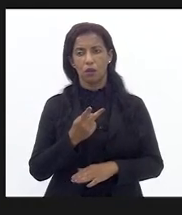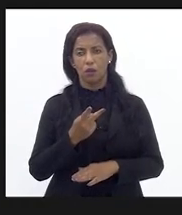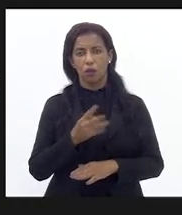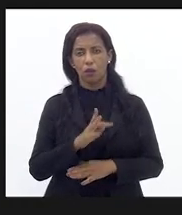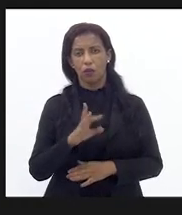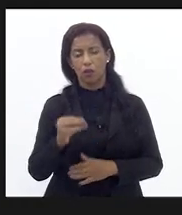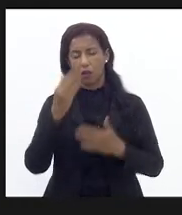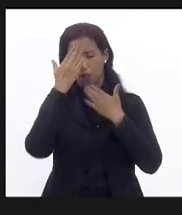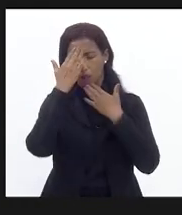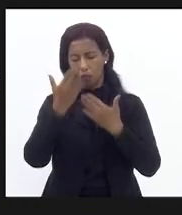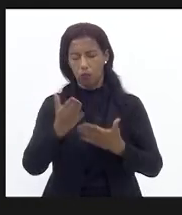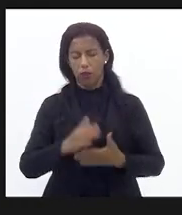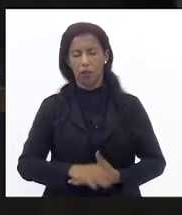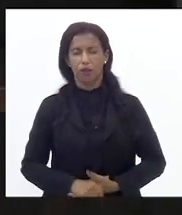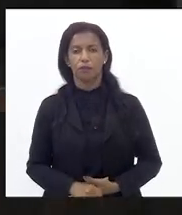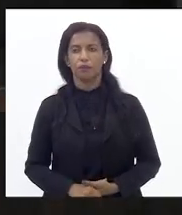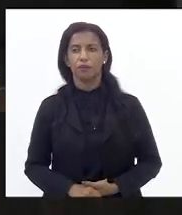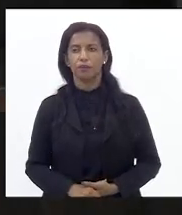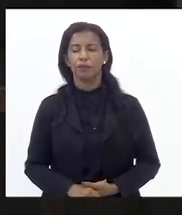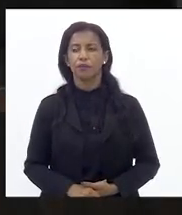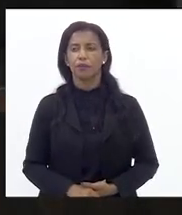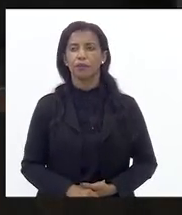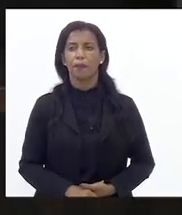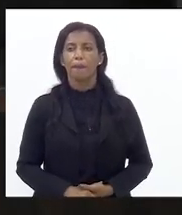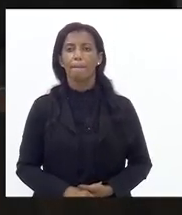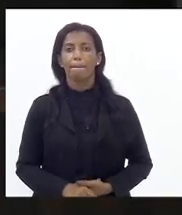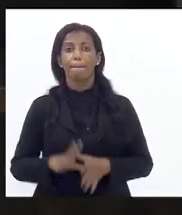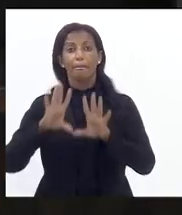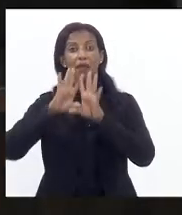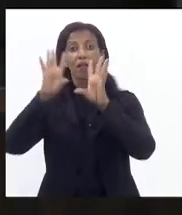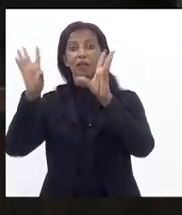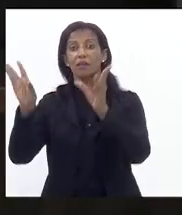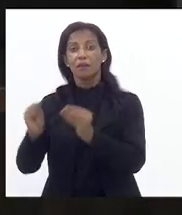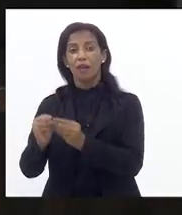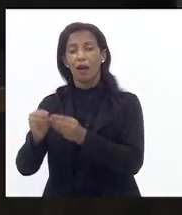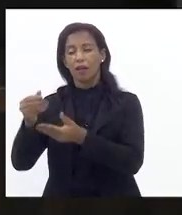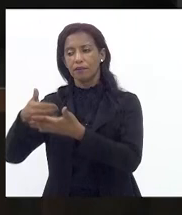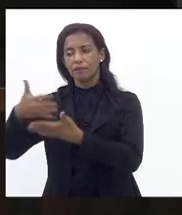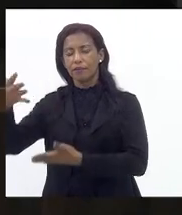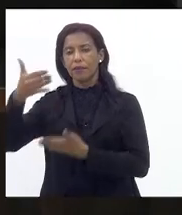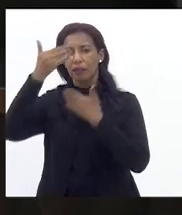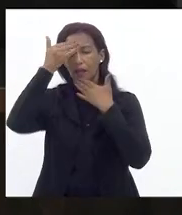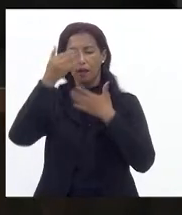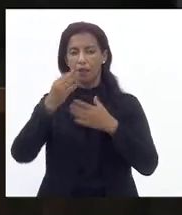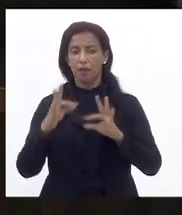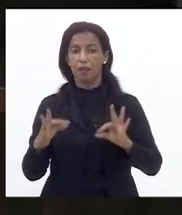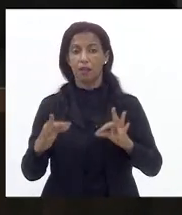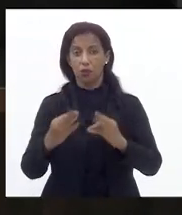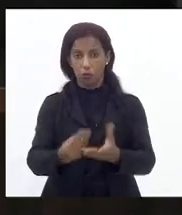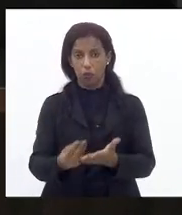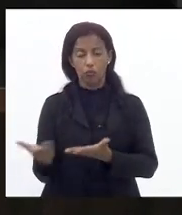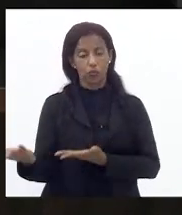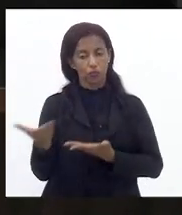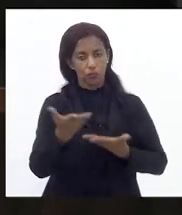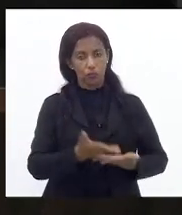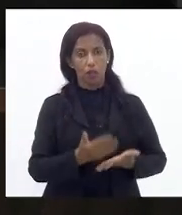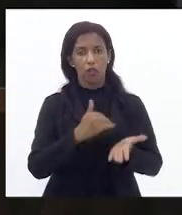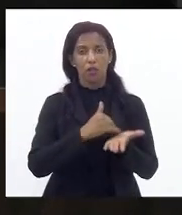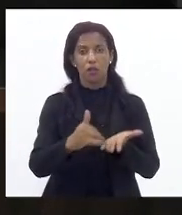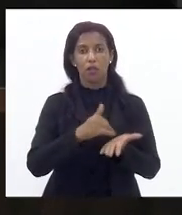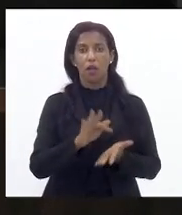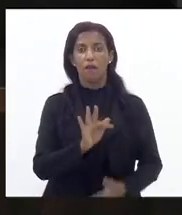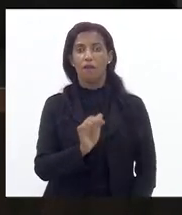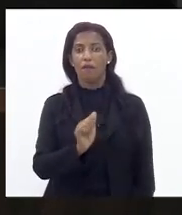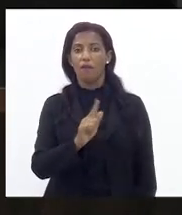Muito obrigado pela palavra Obrigado encerradas as inscrições quero agradecer a todas EA todos e vou passar a palavra ao